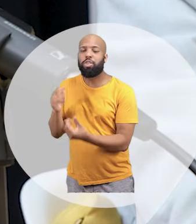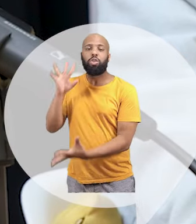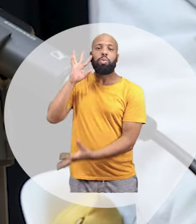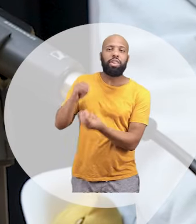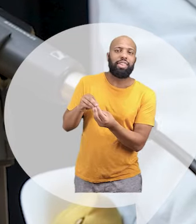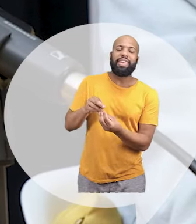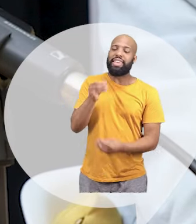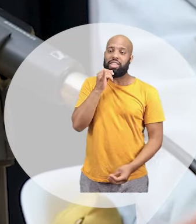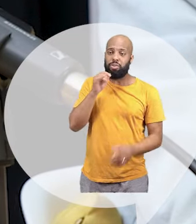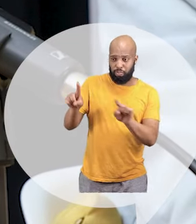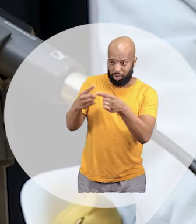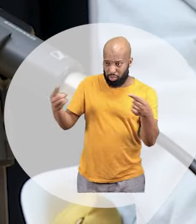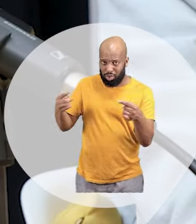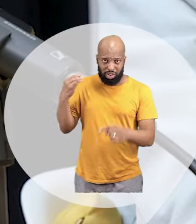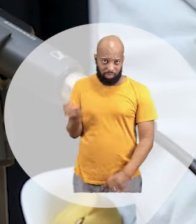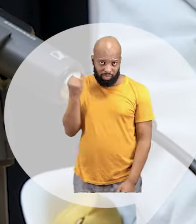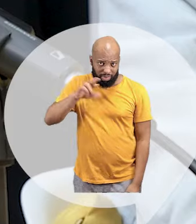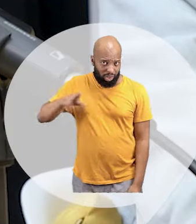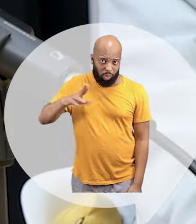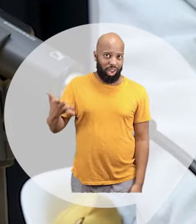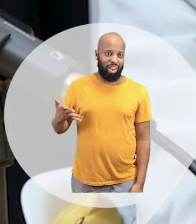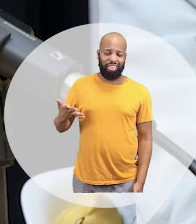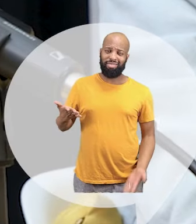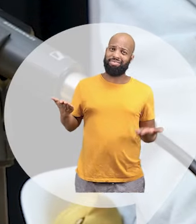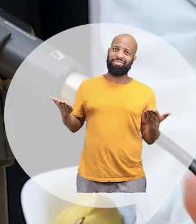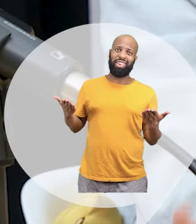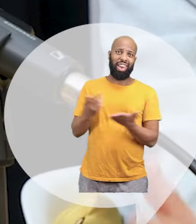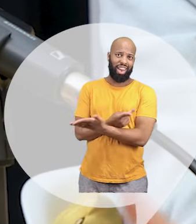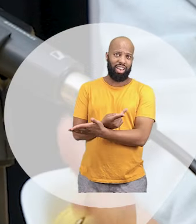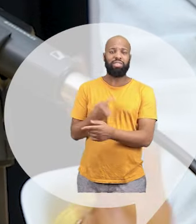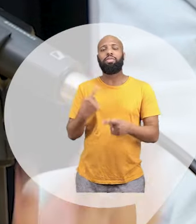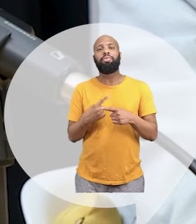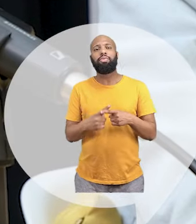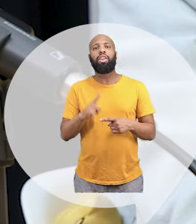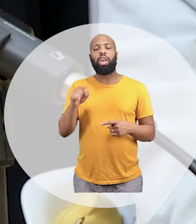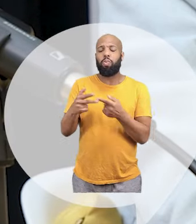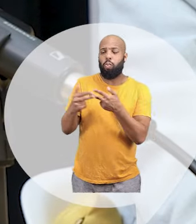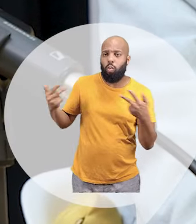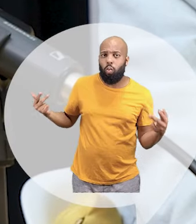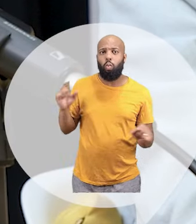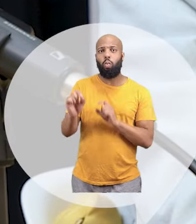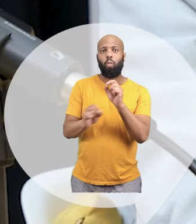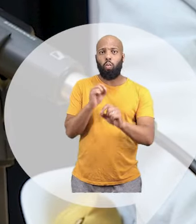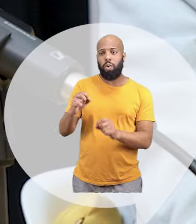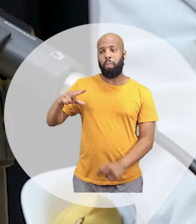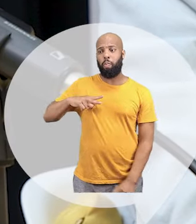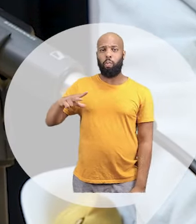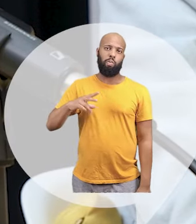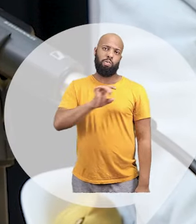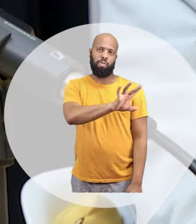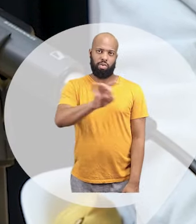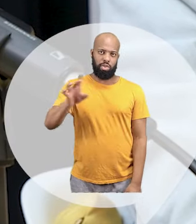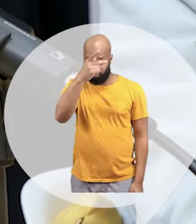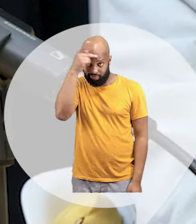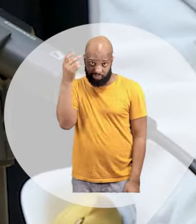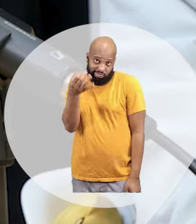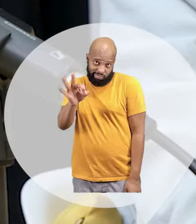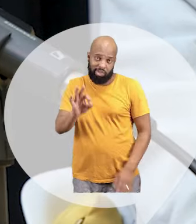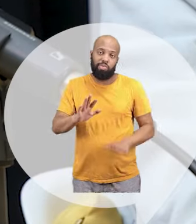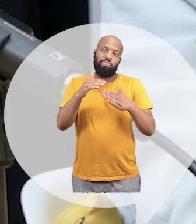ali e entender que não é porque a música que é menos importante sabe é é algo muito é algo muito individual